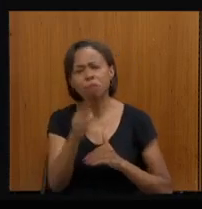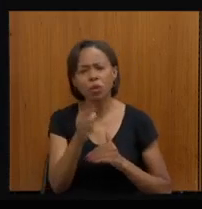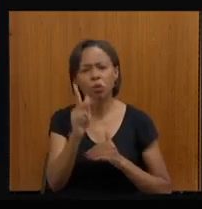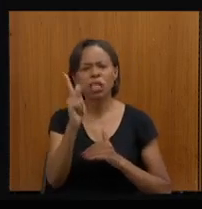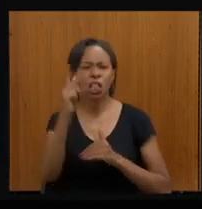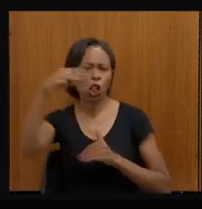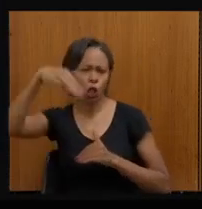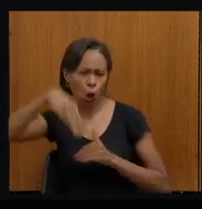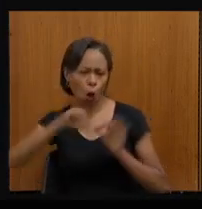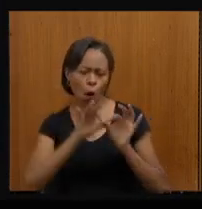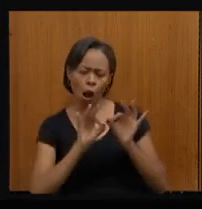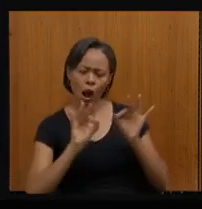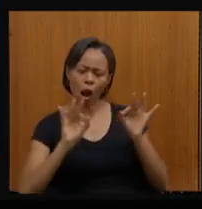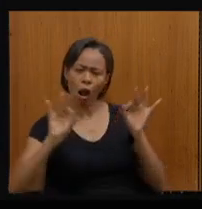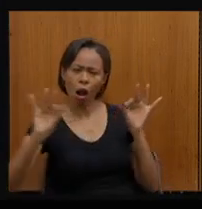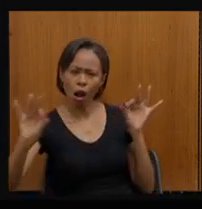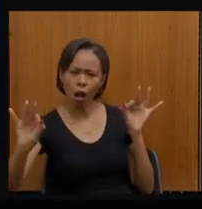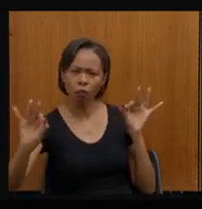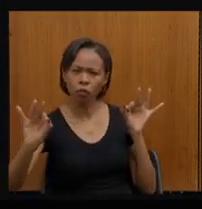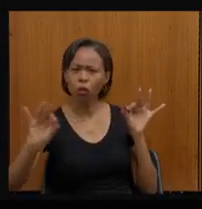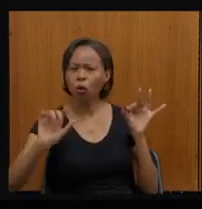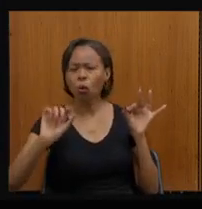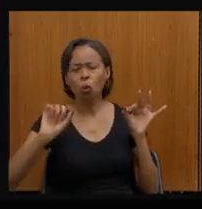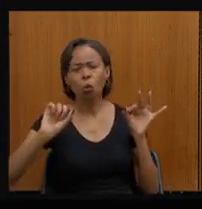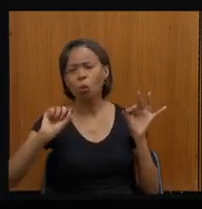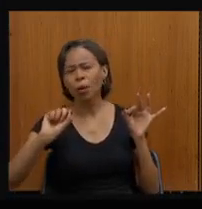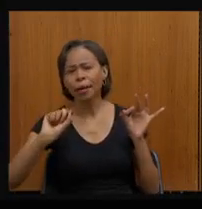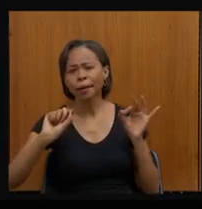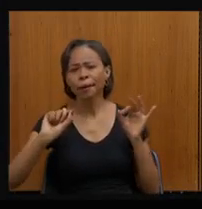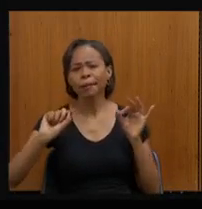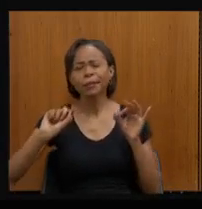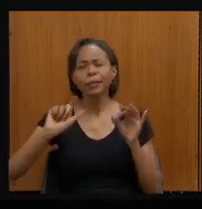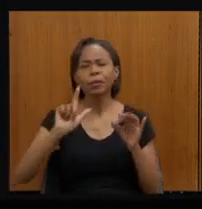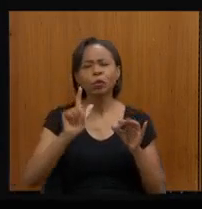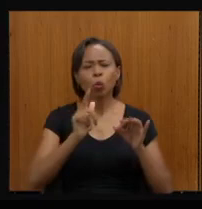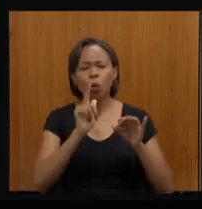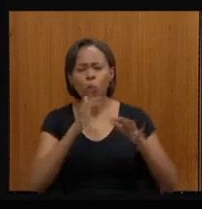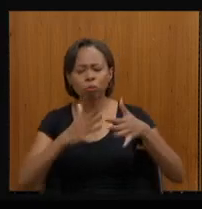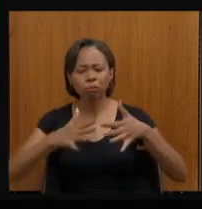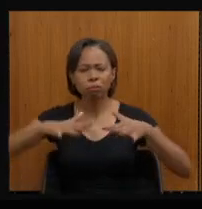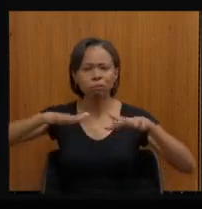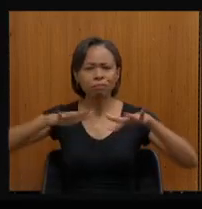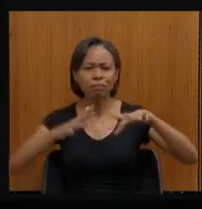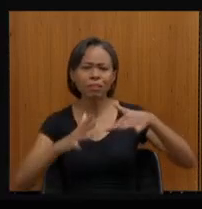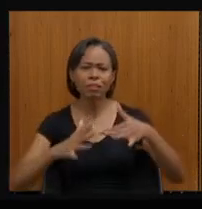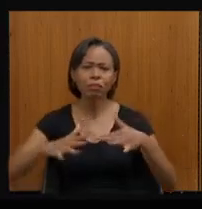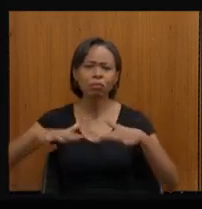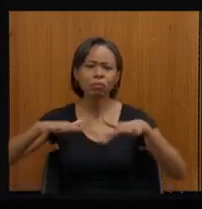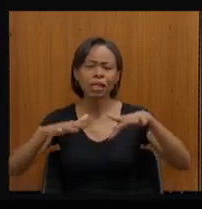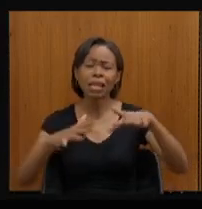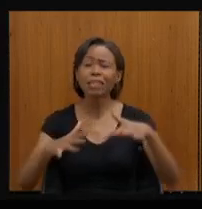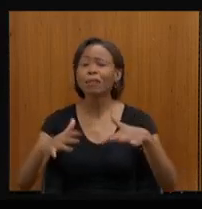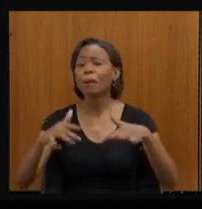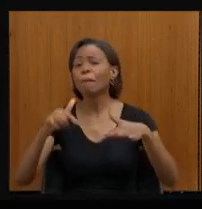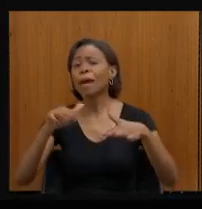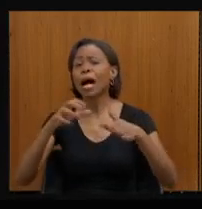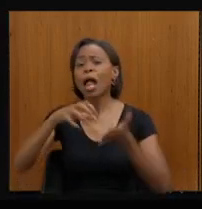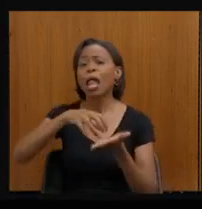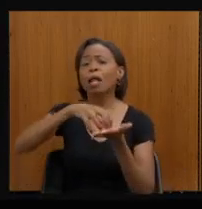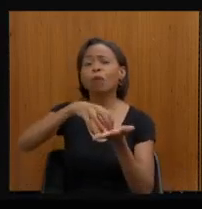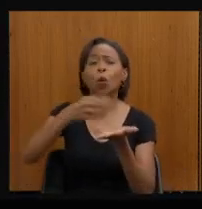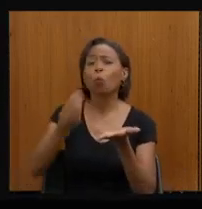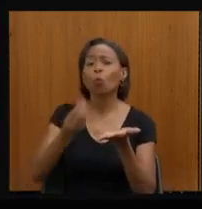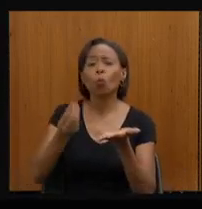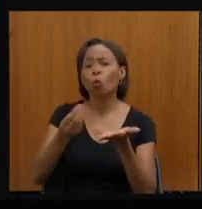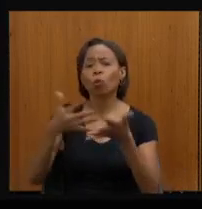feitos através de processo do seu gênico Onde serão transportados apresentar bom então são esses dois